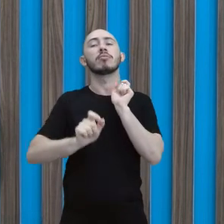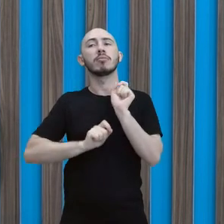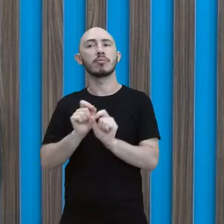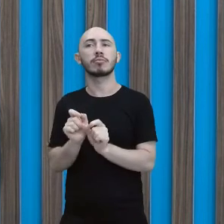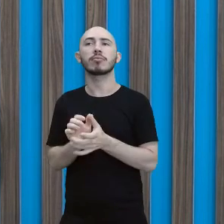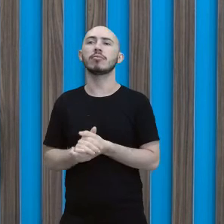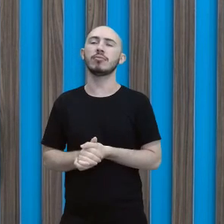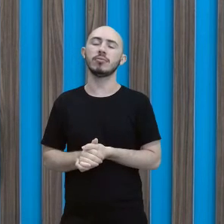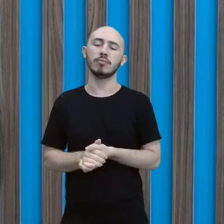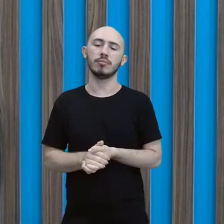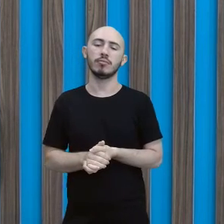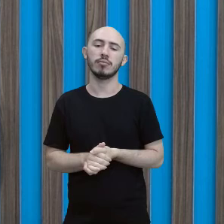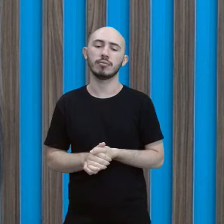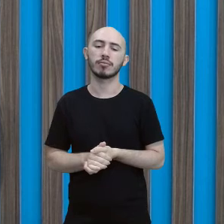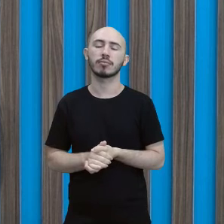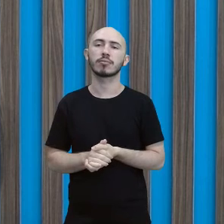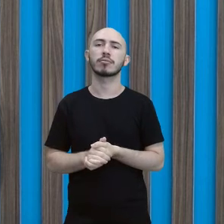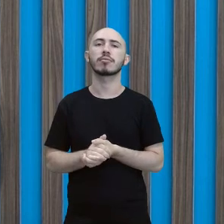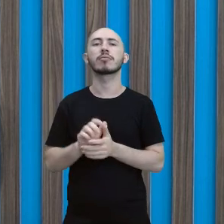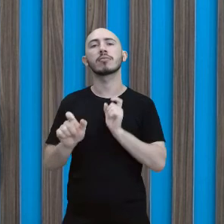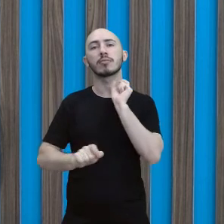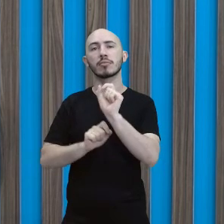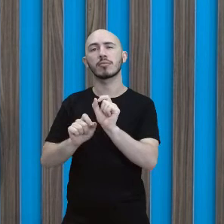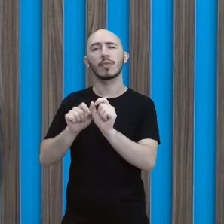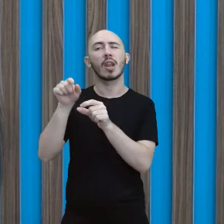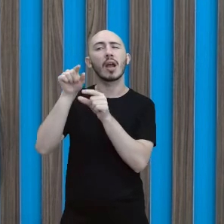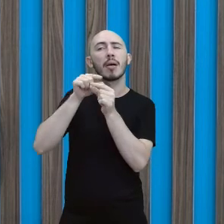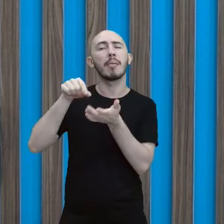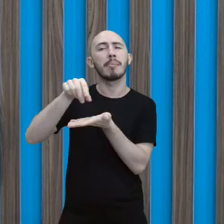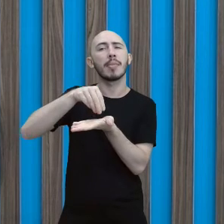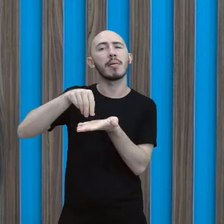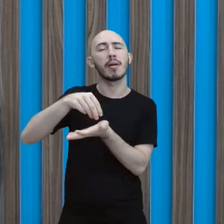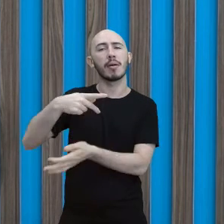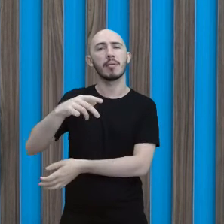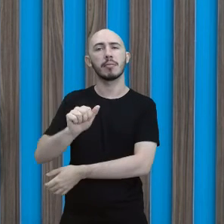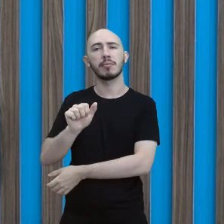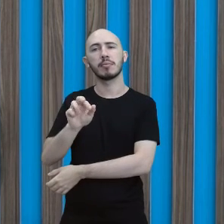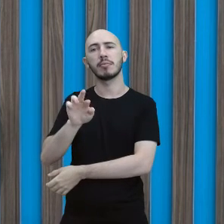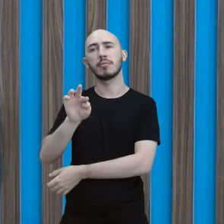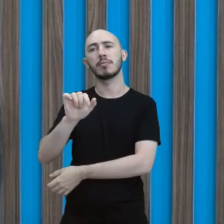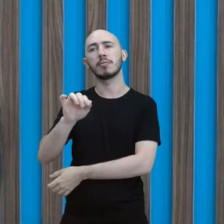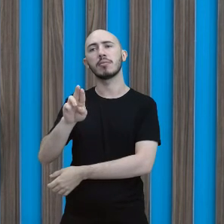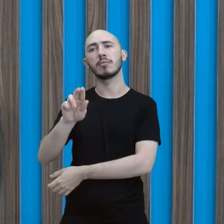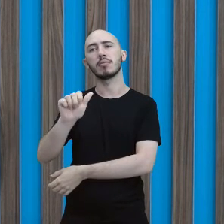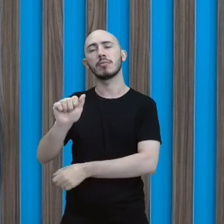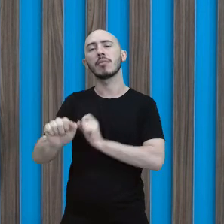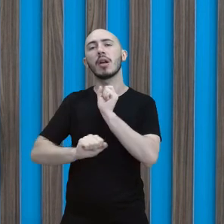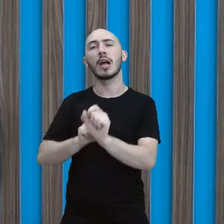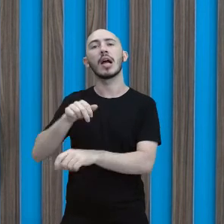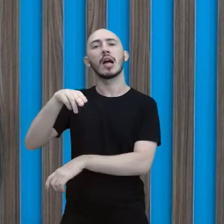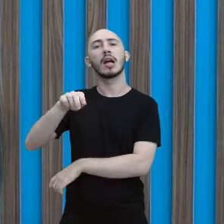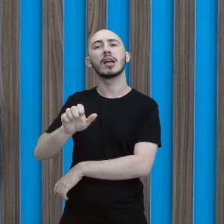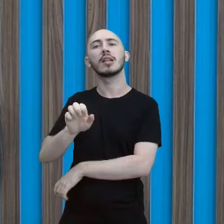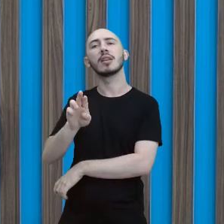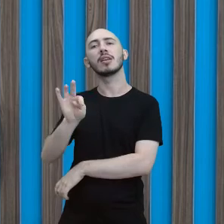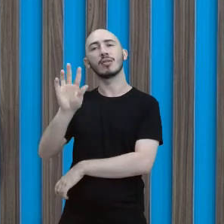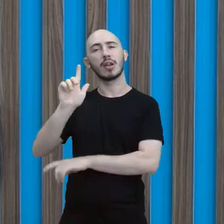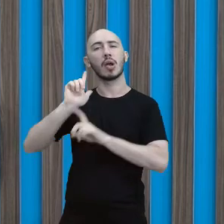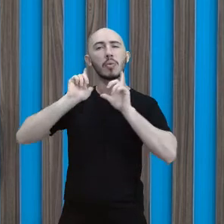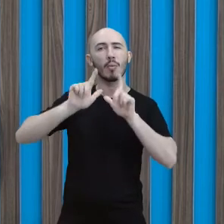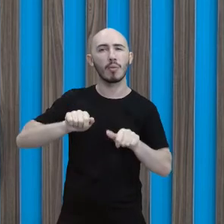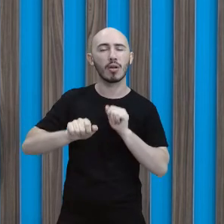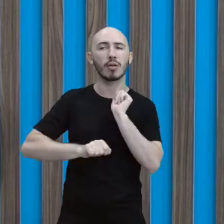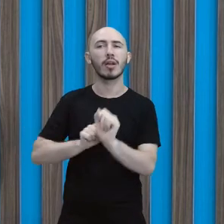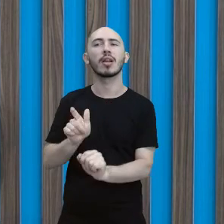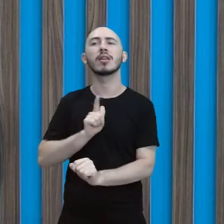essa questão da partícula neutra, né? Isso, professora? Exato. Que é essa partícula que estabiliza, né? Então,